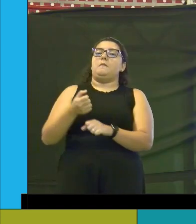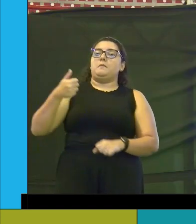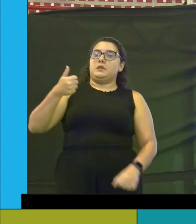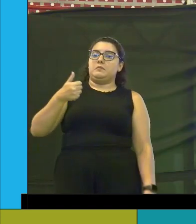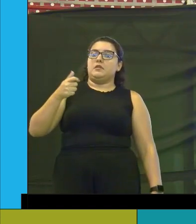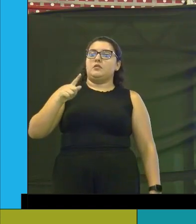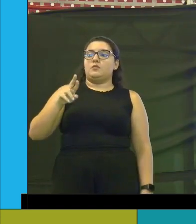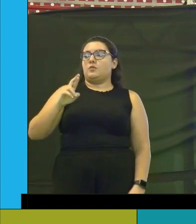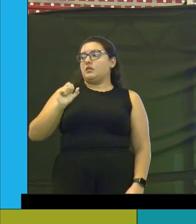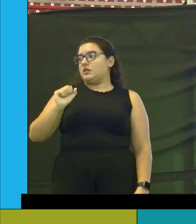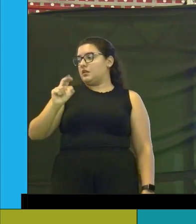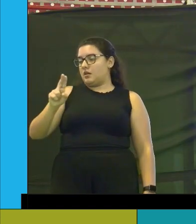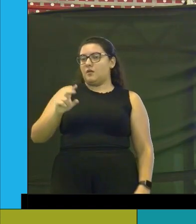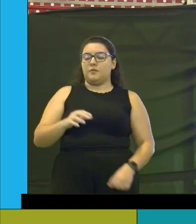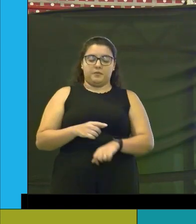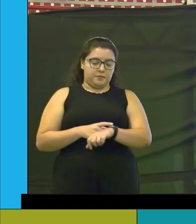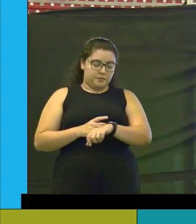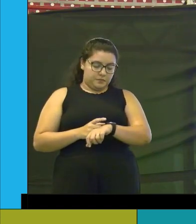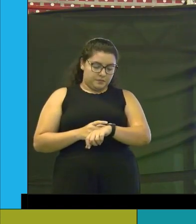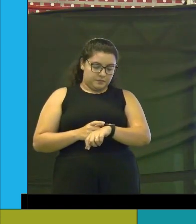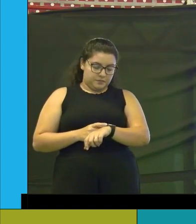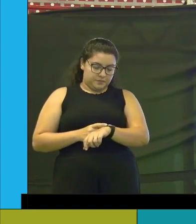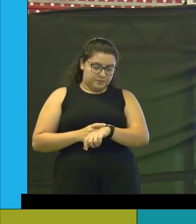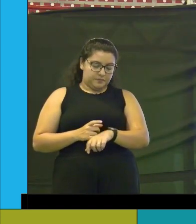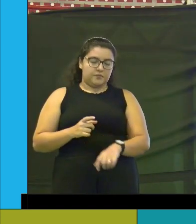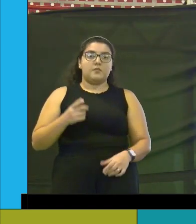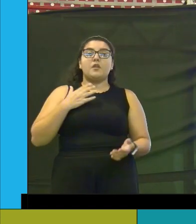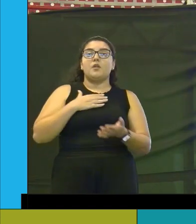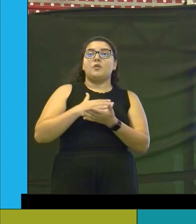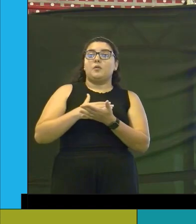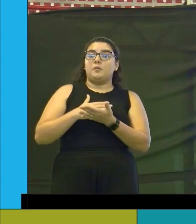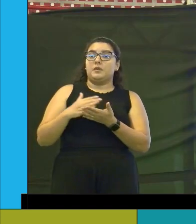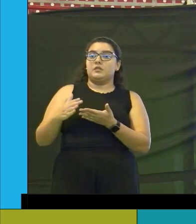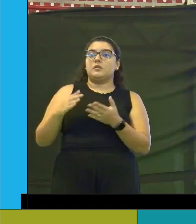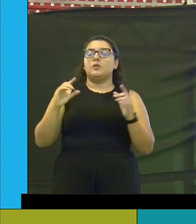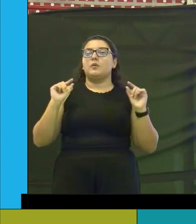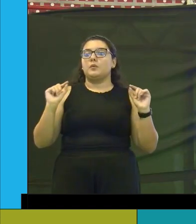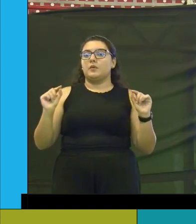Vamos lá. Olha só, nós conversamos aqui que